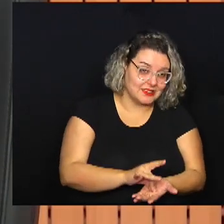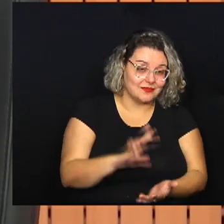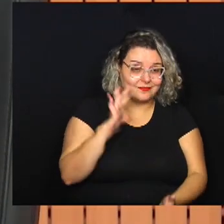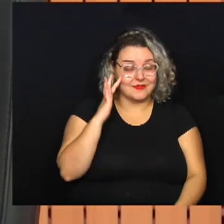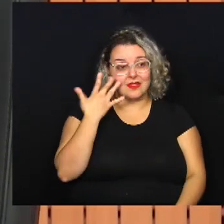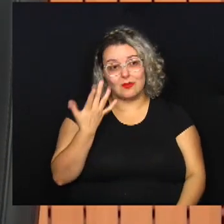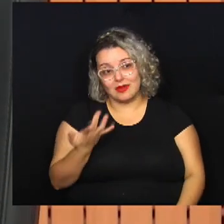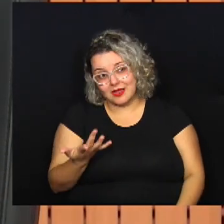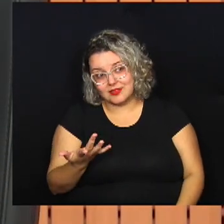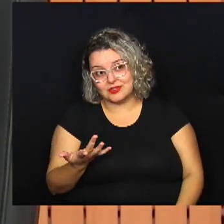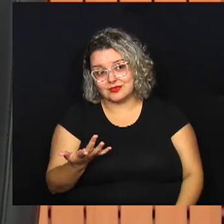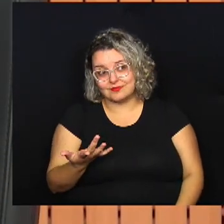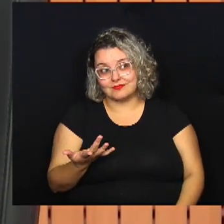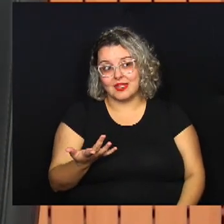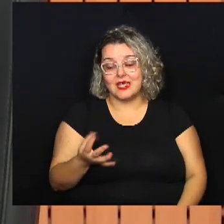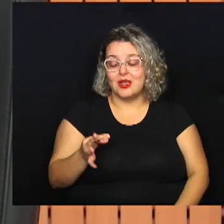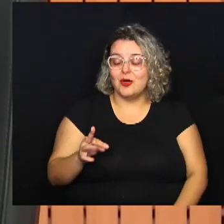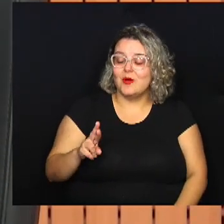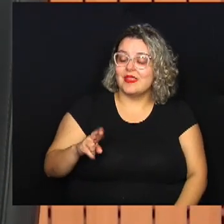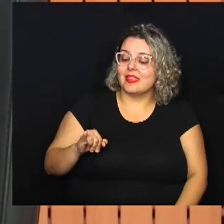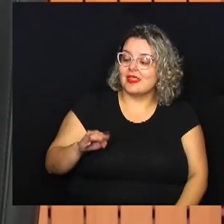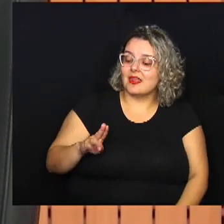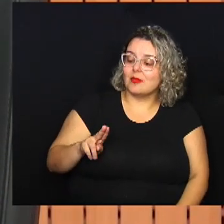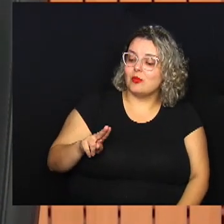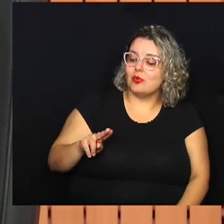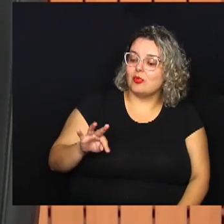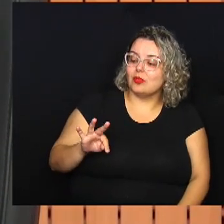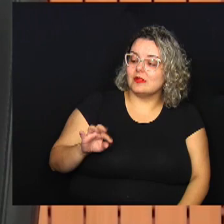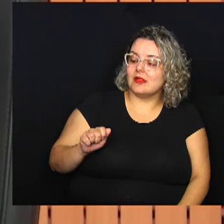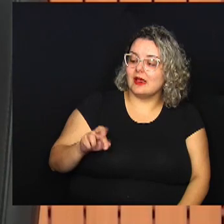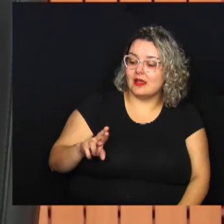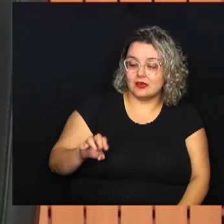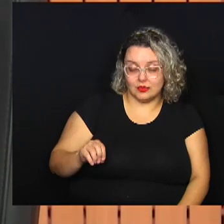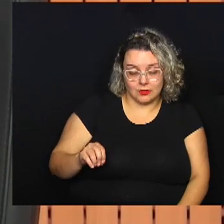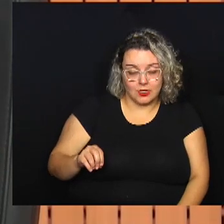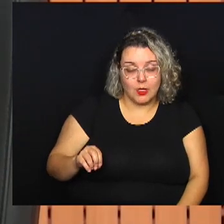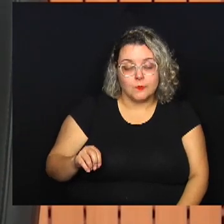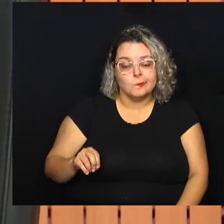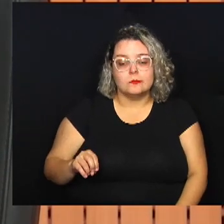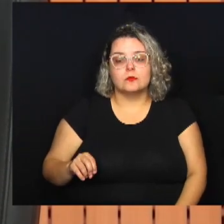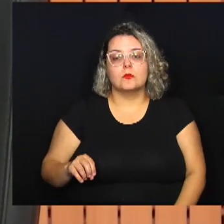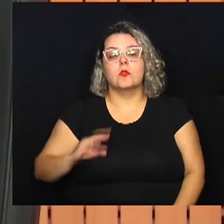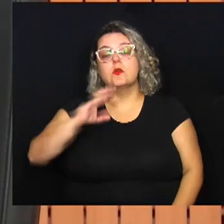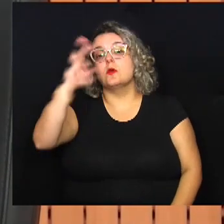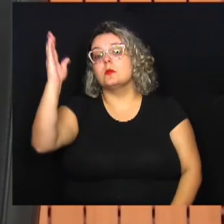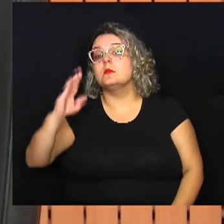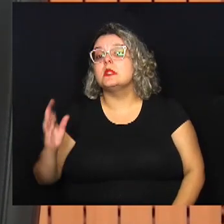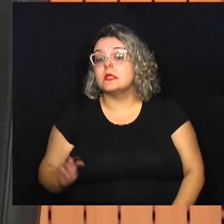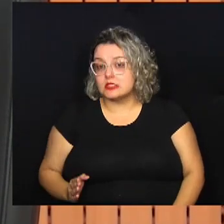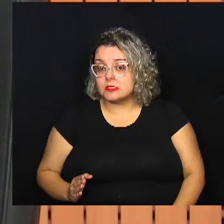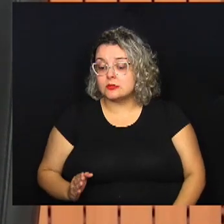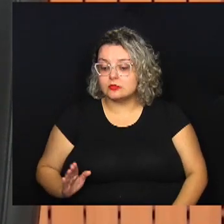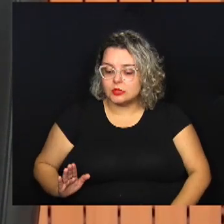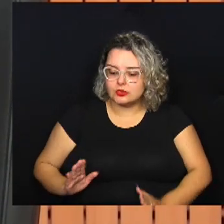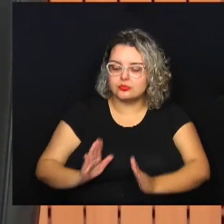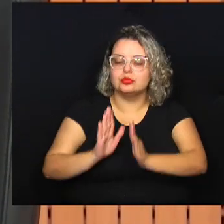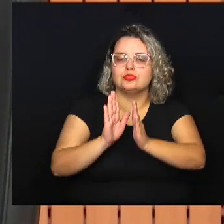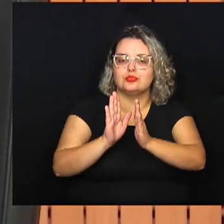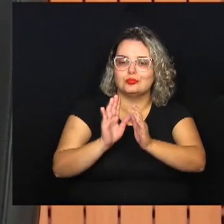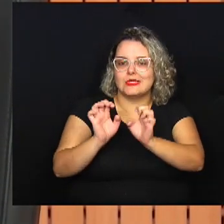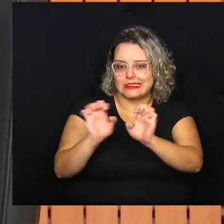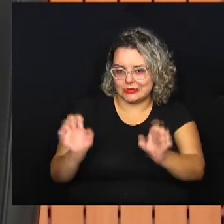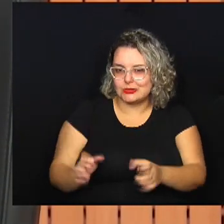a questão tributária no Brasil, quando nós estamos diante de uma estrutura tributária que